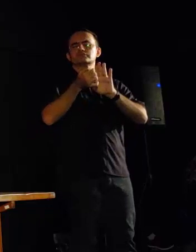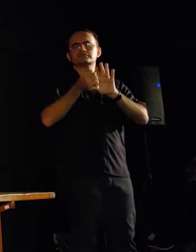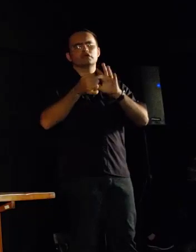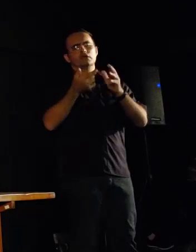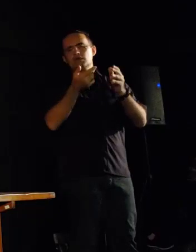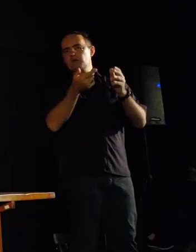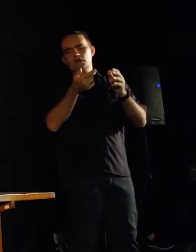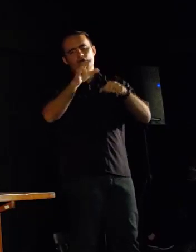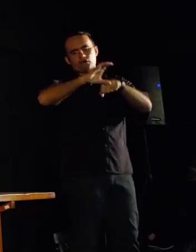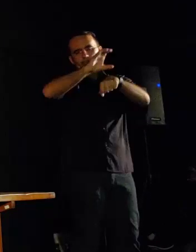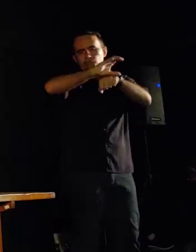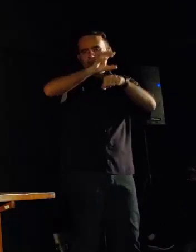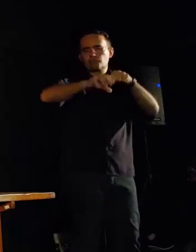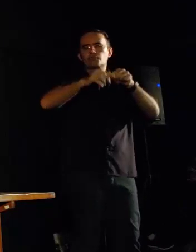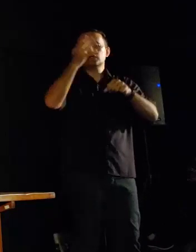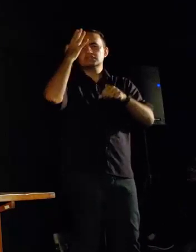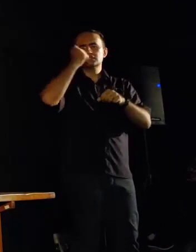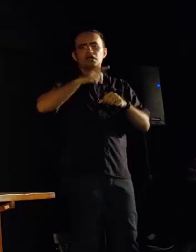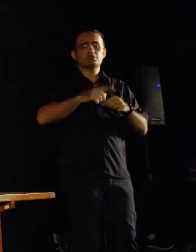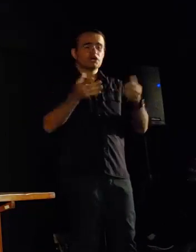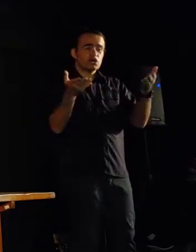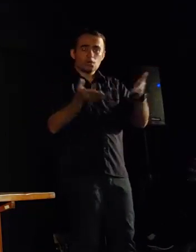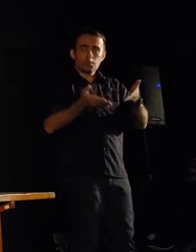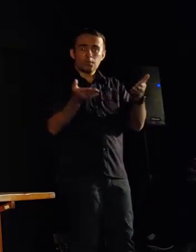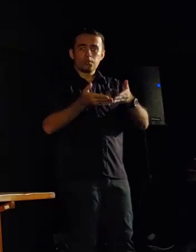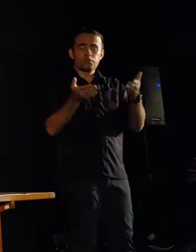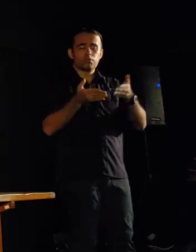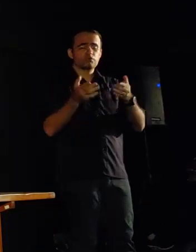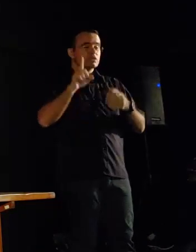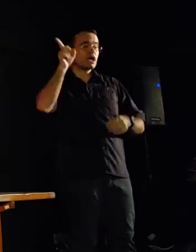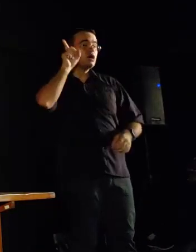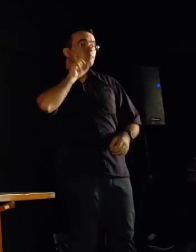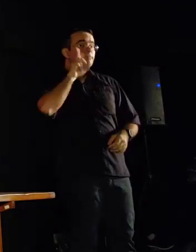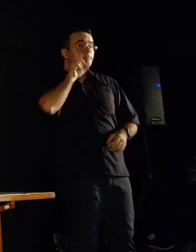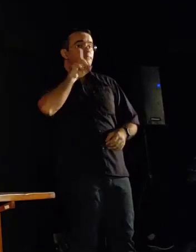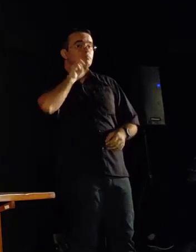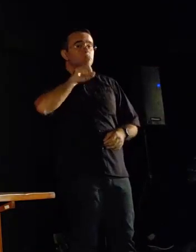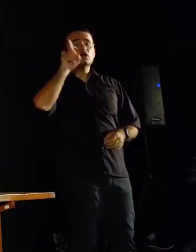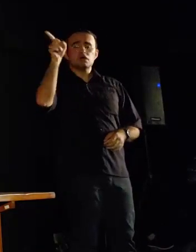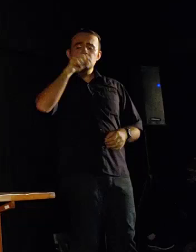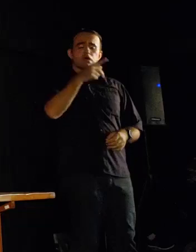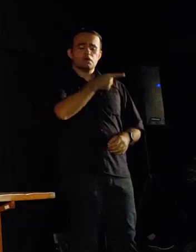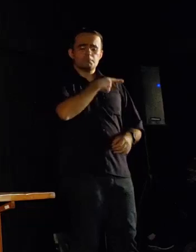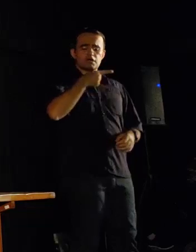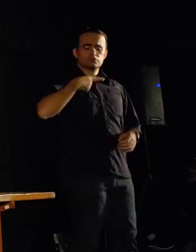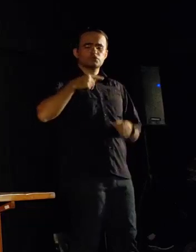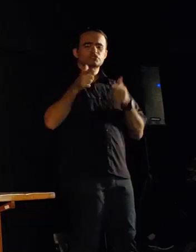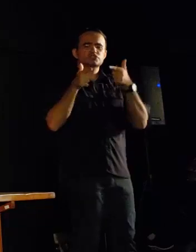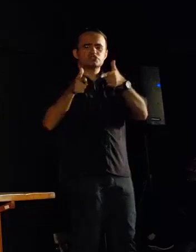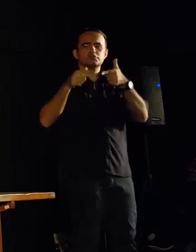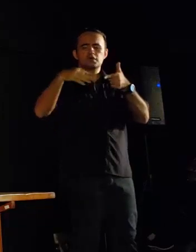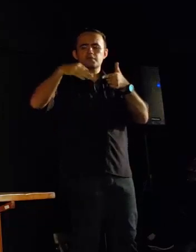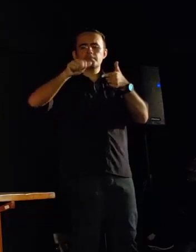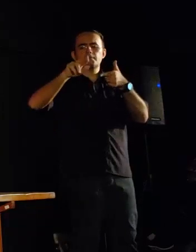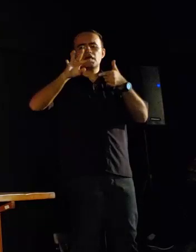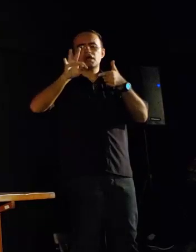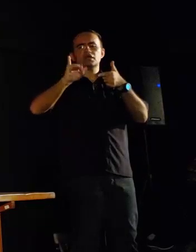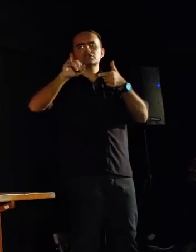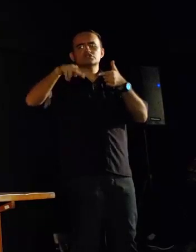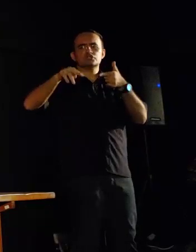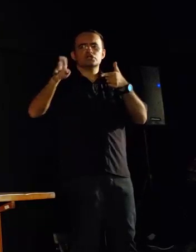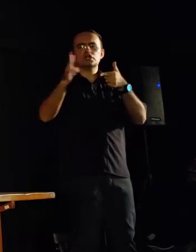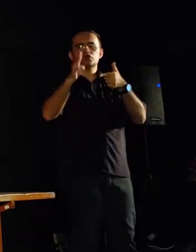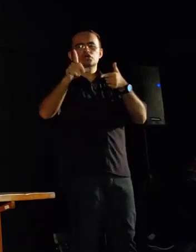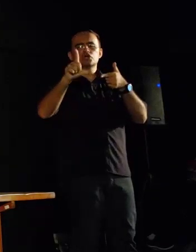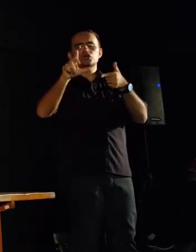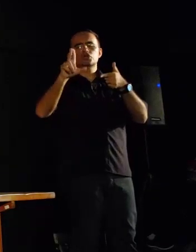igrejas atuais. Os maiores líderes de direitos humanos dos Estados Unidos era um pastor protestante, que se chamava Martin Luther King. E